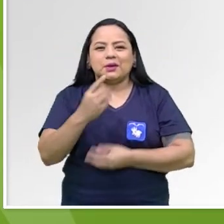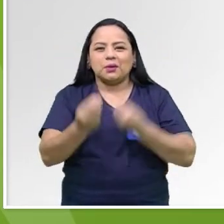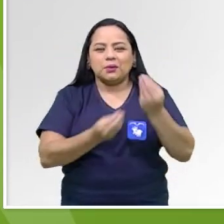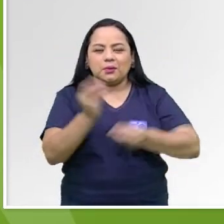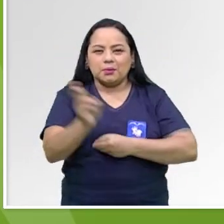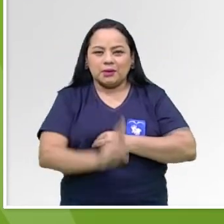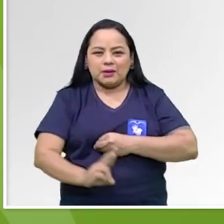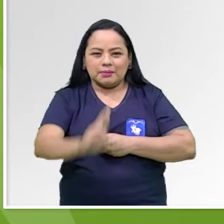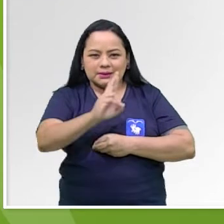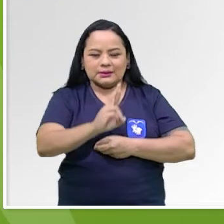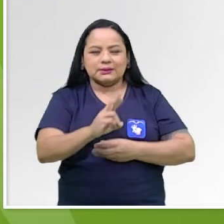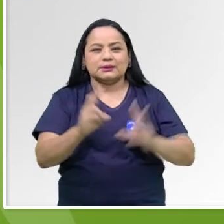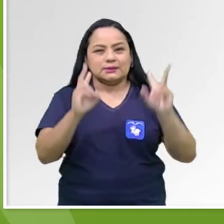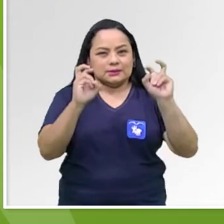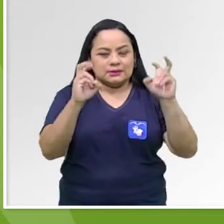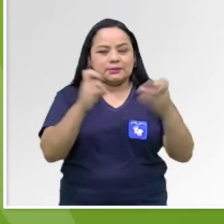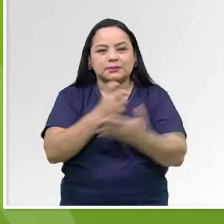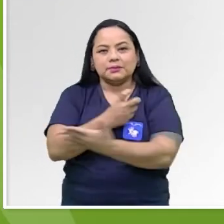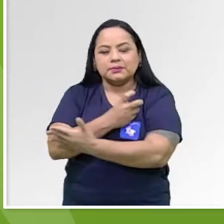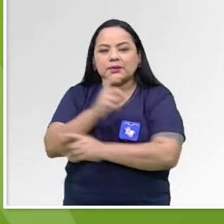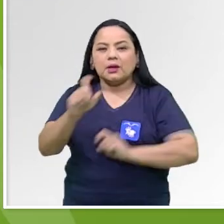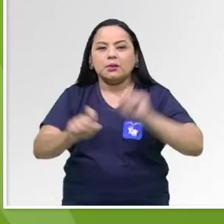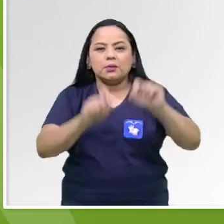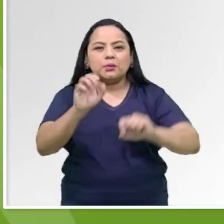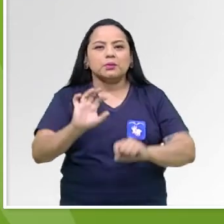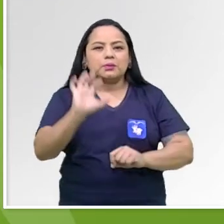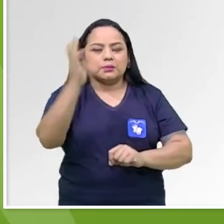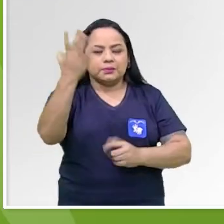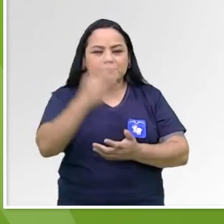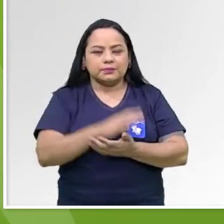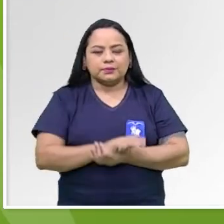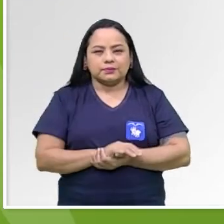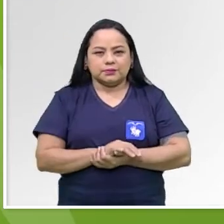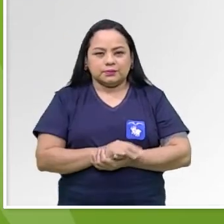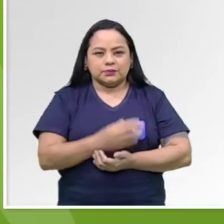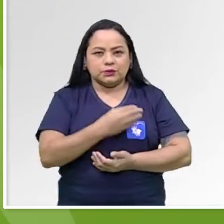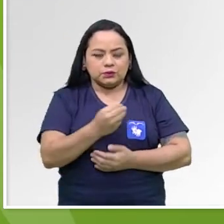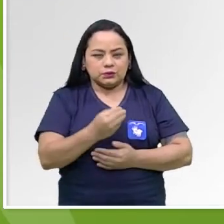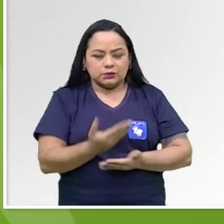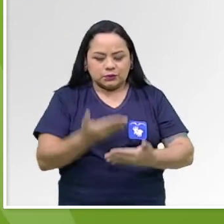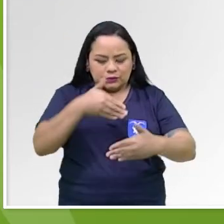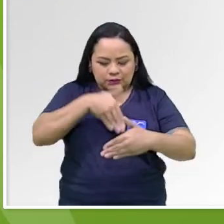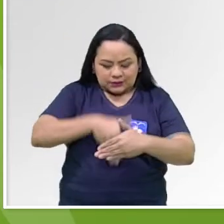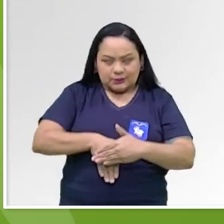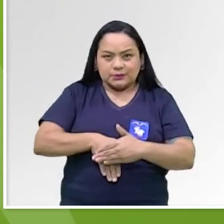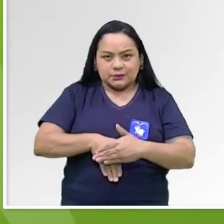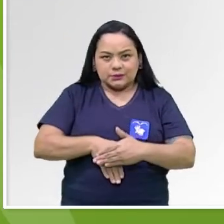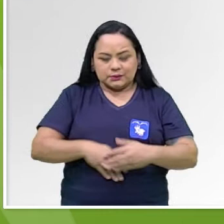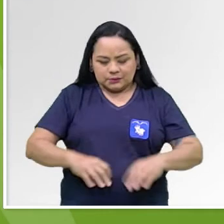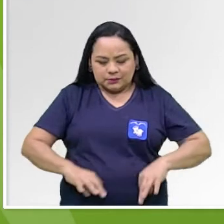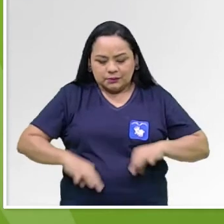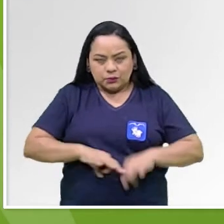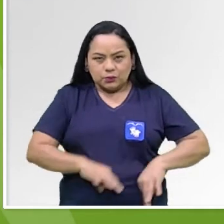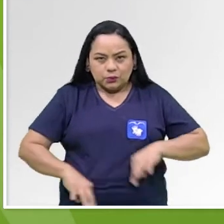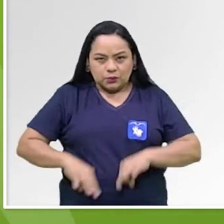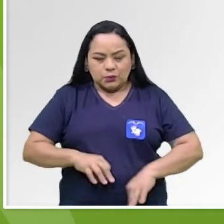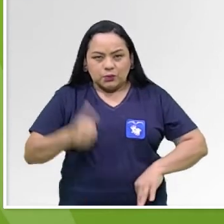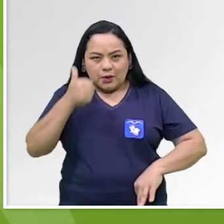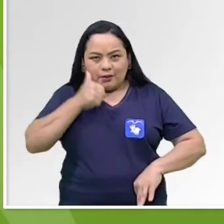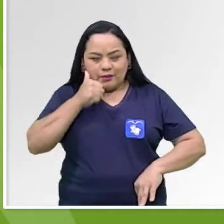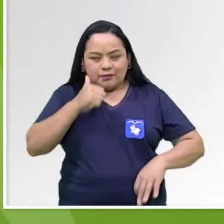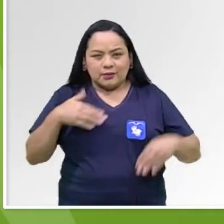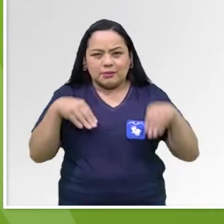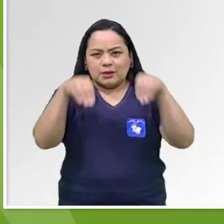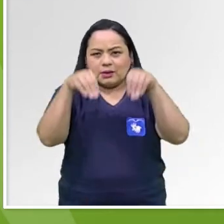dos marsupiais. Então, o que acontece? Os filhotes se desenvolvem dentro ali do útero da fêmea e